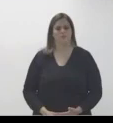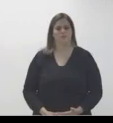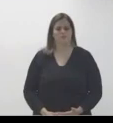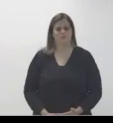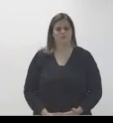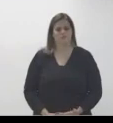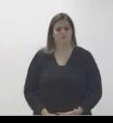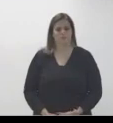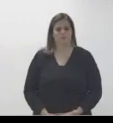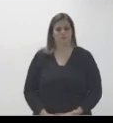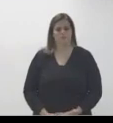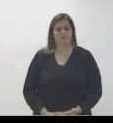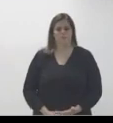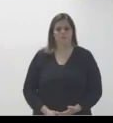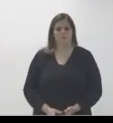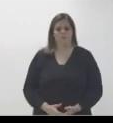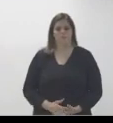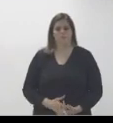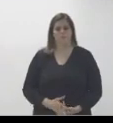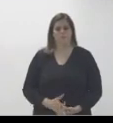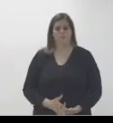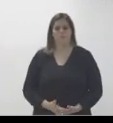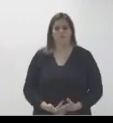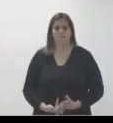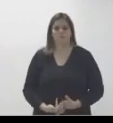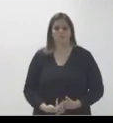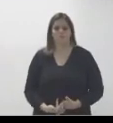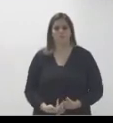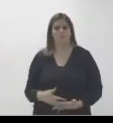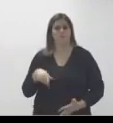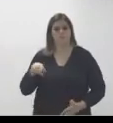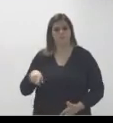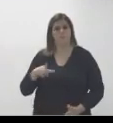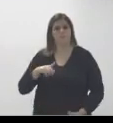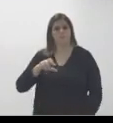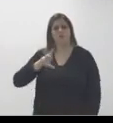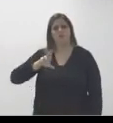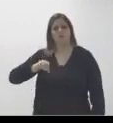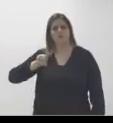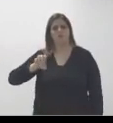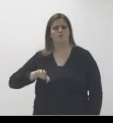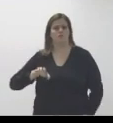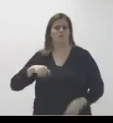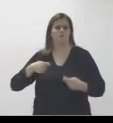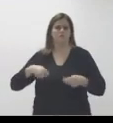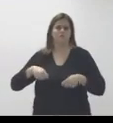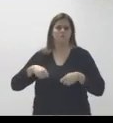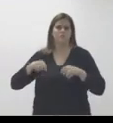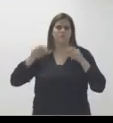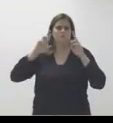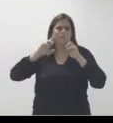uma sede e uma rede que obedece a uma série de princípios estruturantes